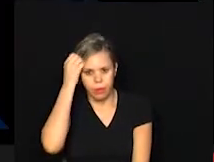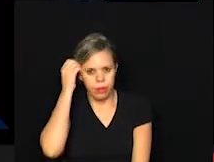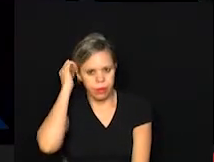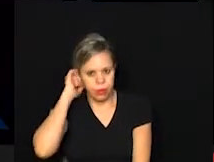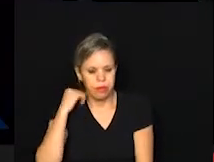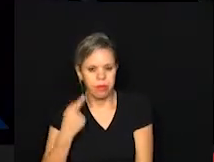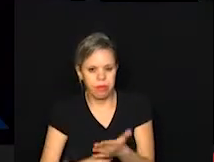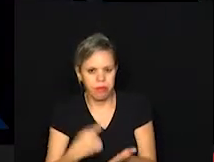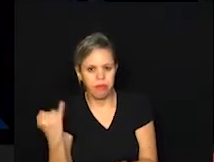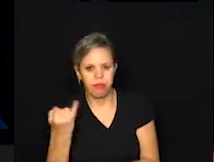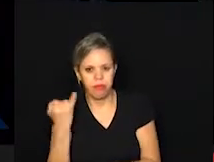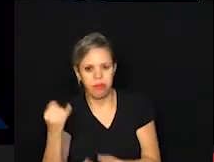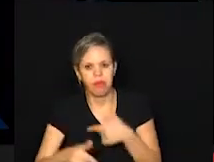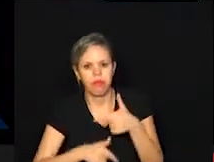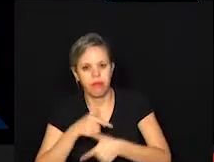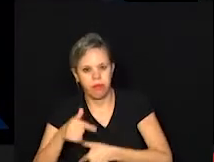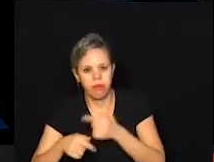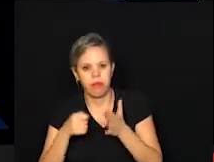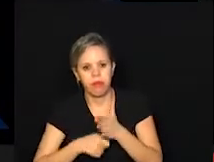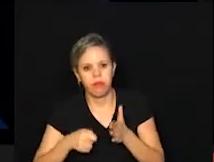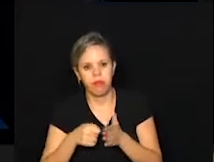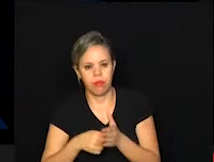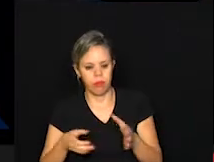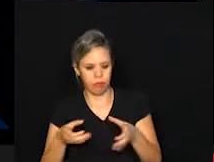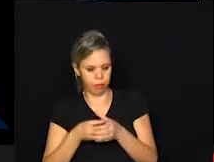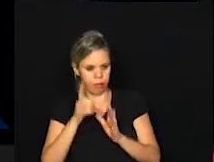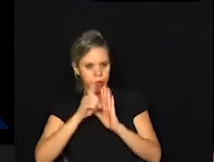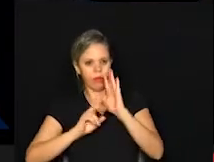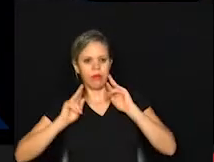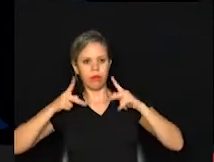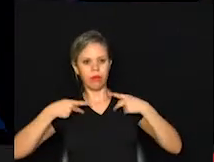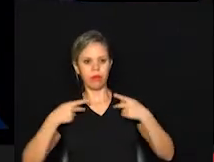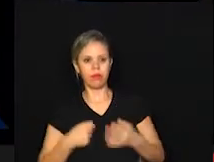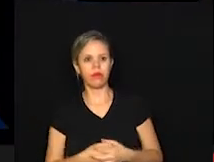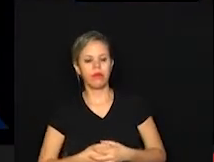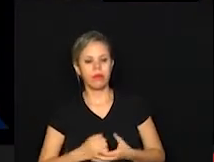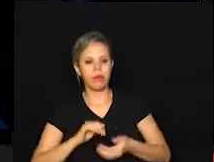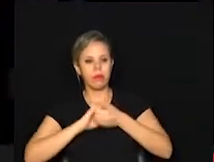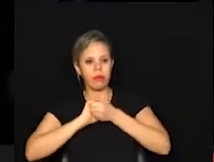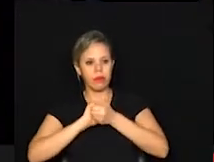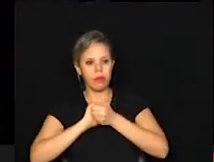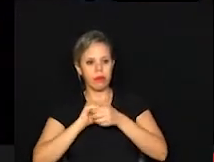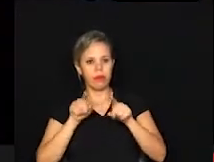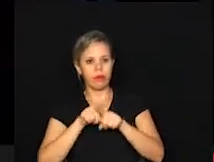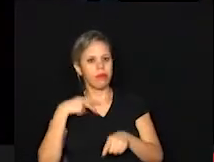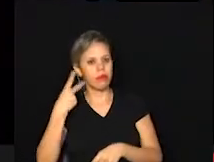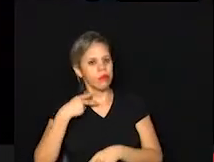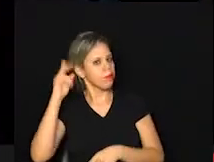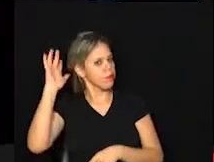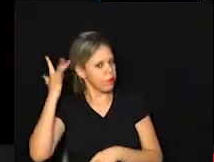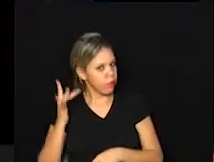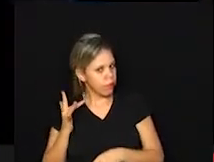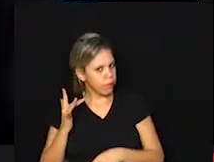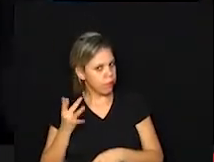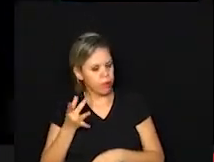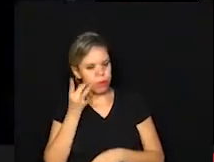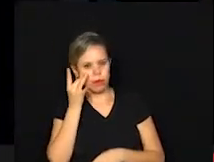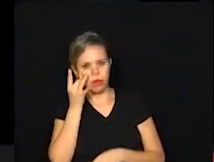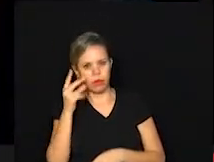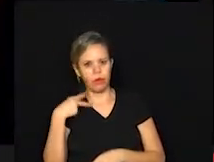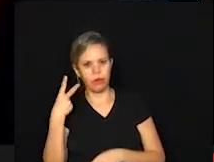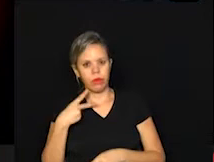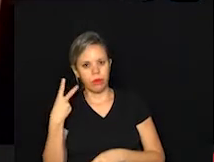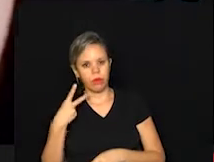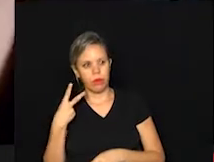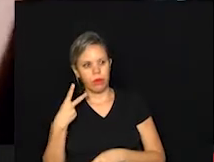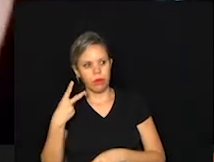compromissado, né? Por meio da Comissão de Direitos Humanos. Quero cumprimentar também a vereadora Guida Calisto, aqui presente, o vereador Rodrigo